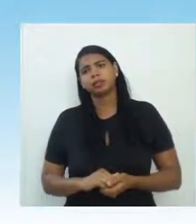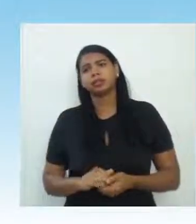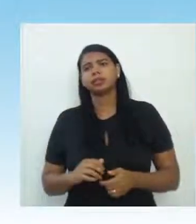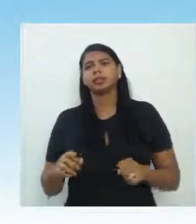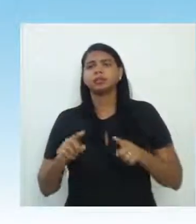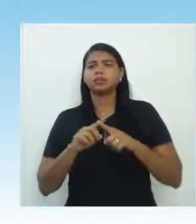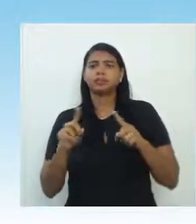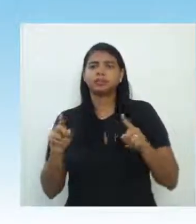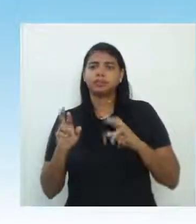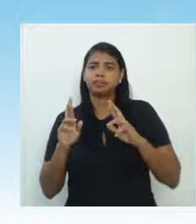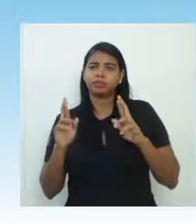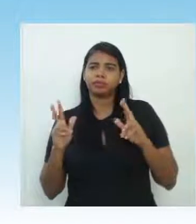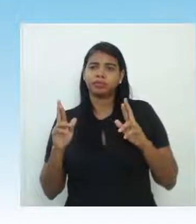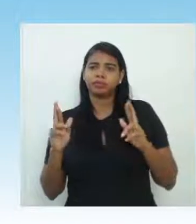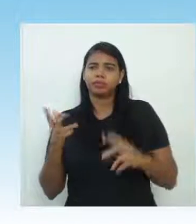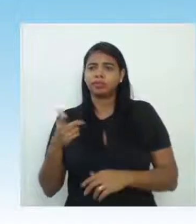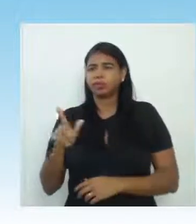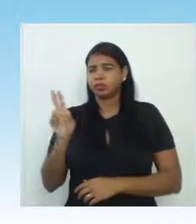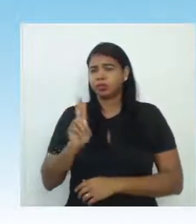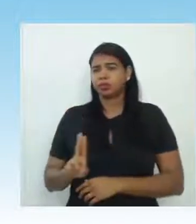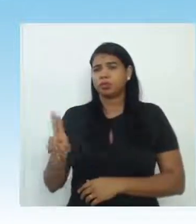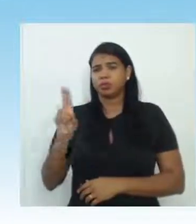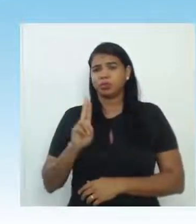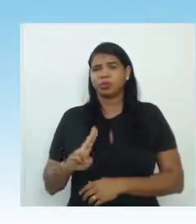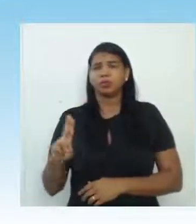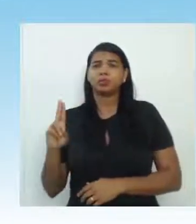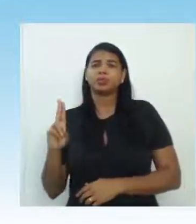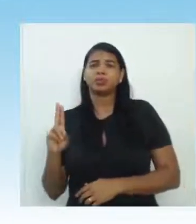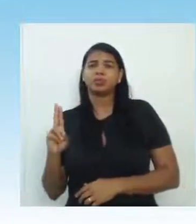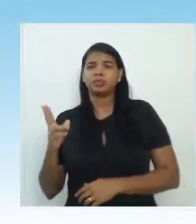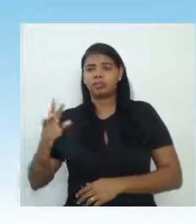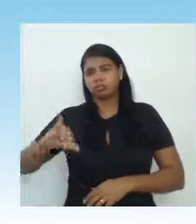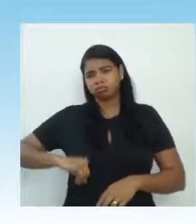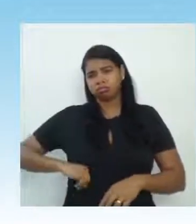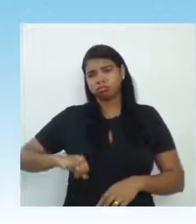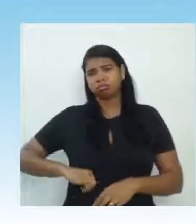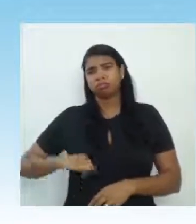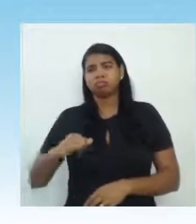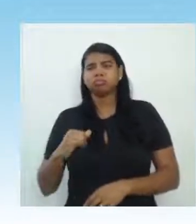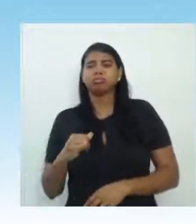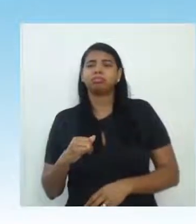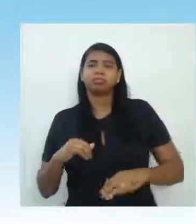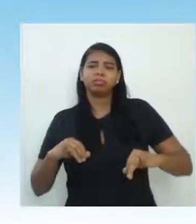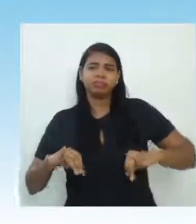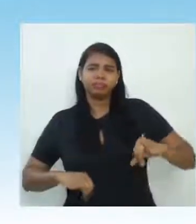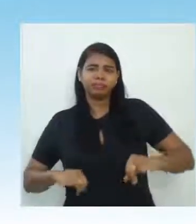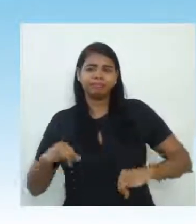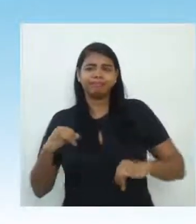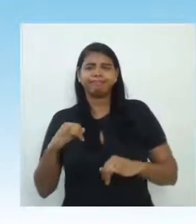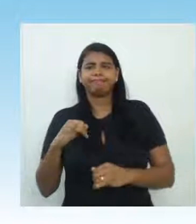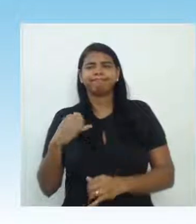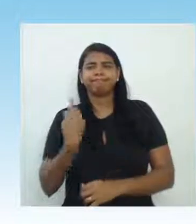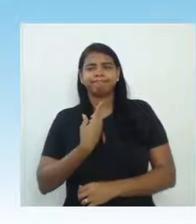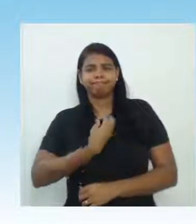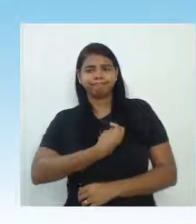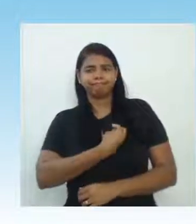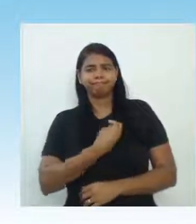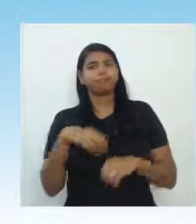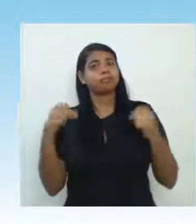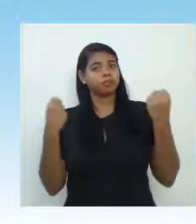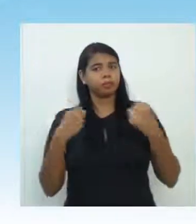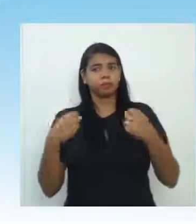as diferenças, os outros usam essas diferenças para nos machucar, né, para nos desumanizar, a gente precisa combater